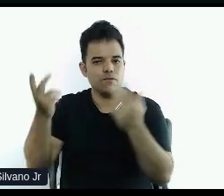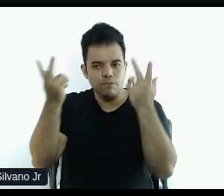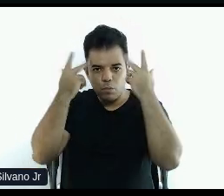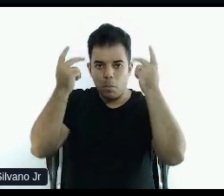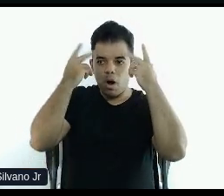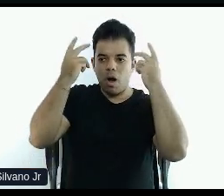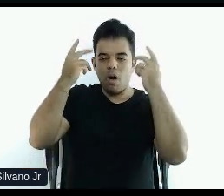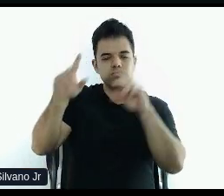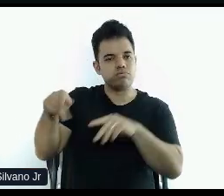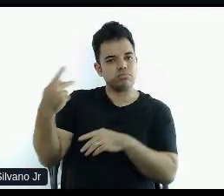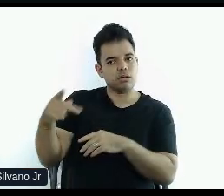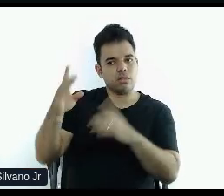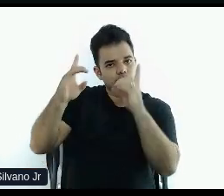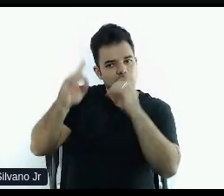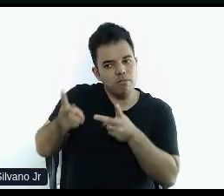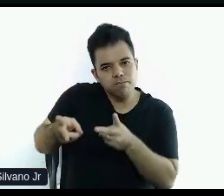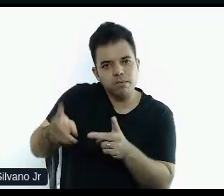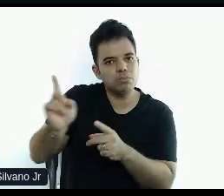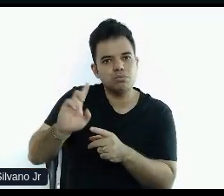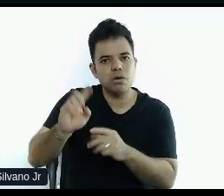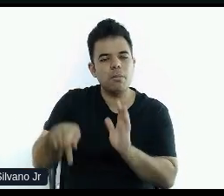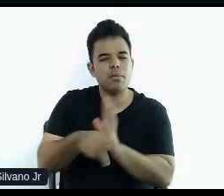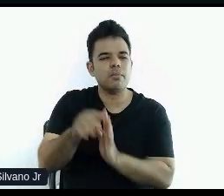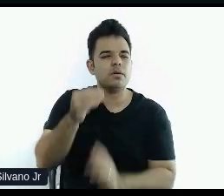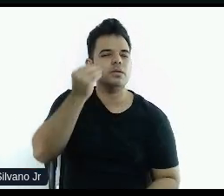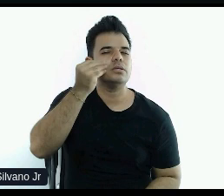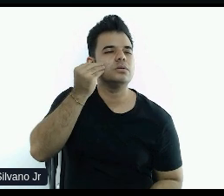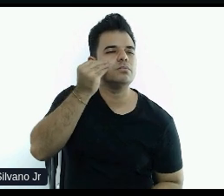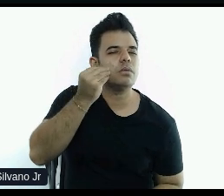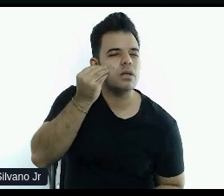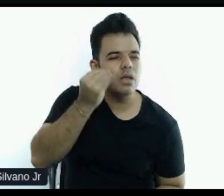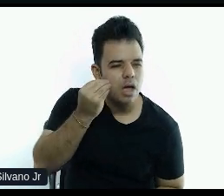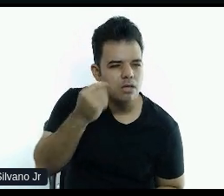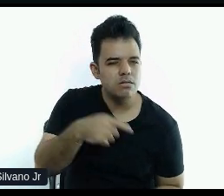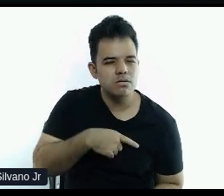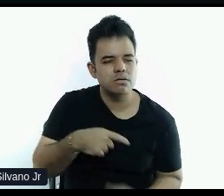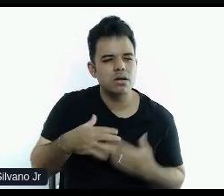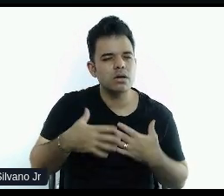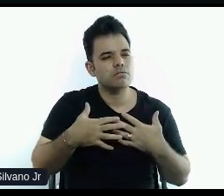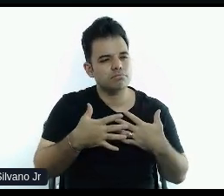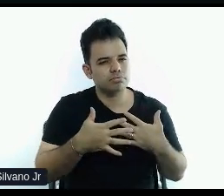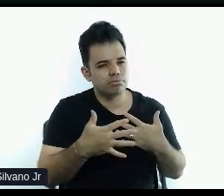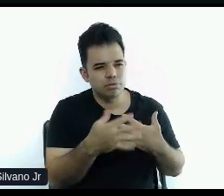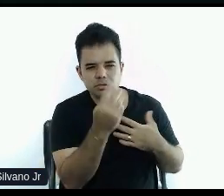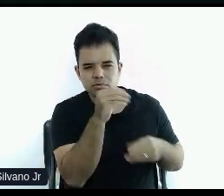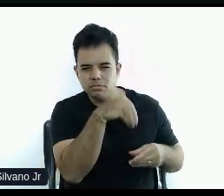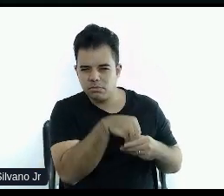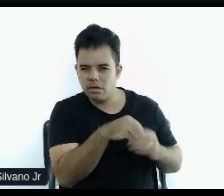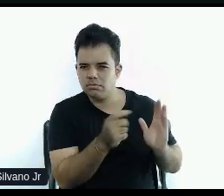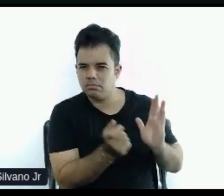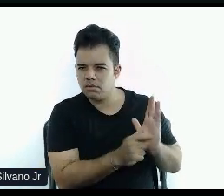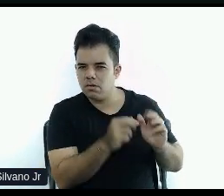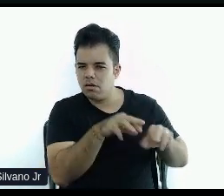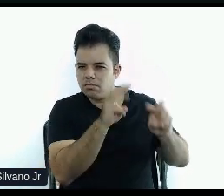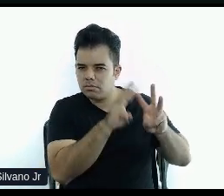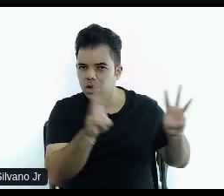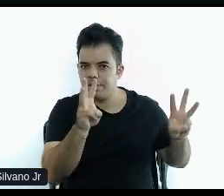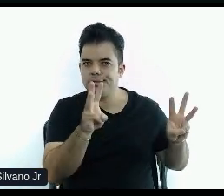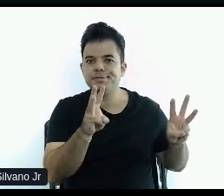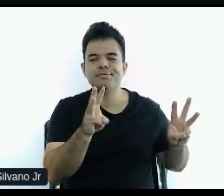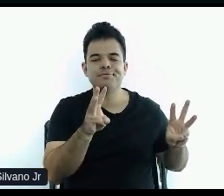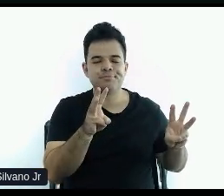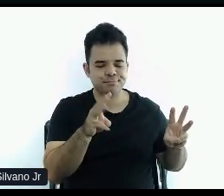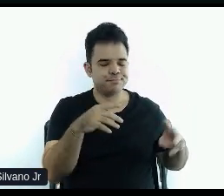e a diversidade de experiências que a gente pode ter ao consumir uma aplicação, esse número se torna ainda mais